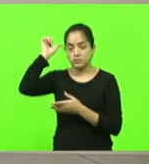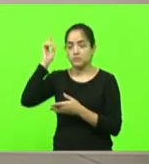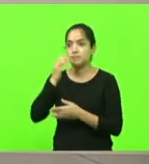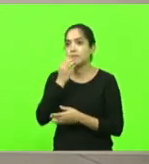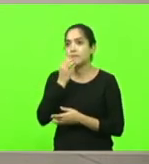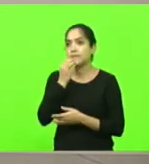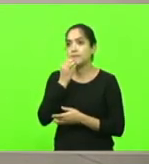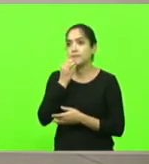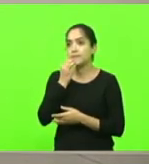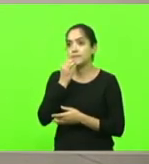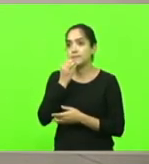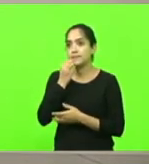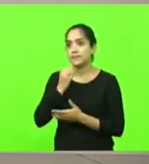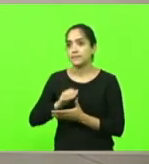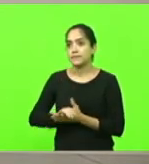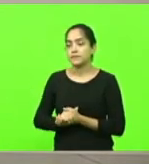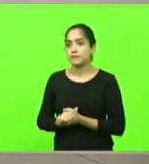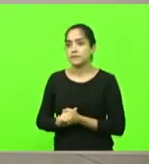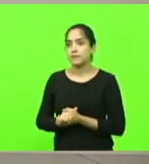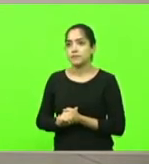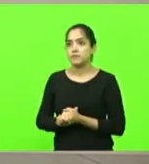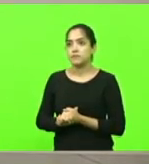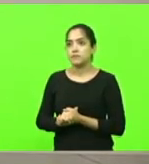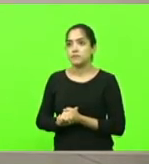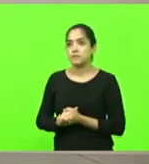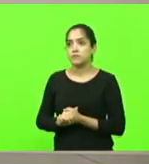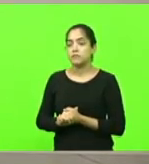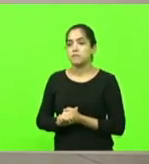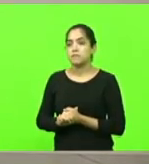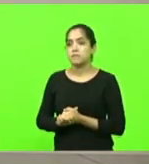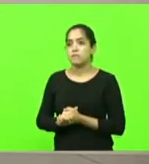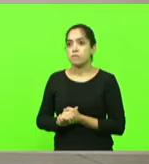e a mesma presidência irá responder na presença do deputado.